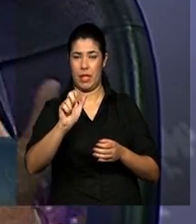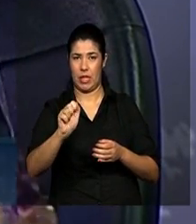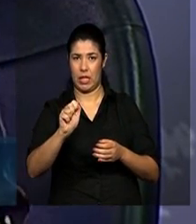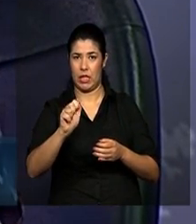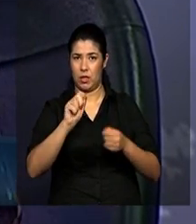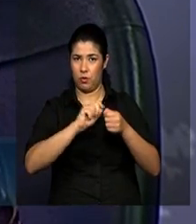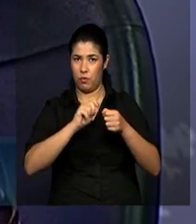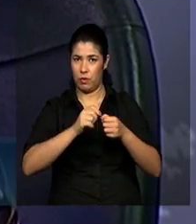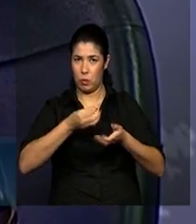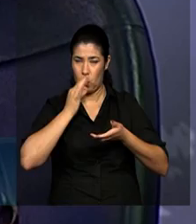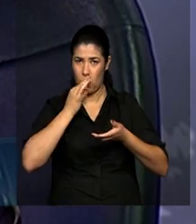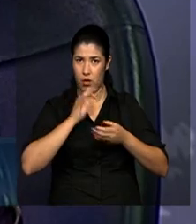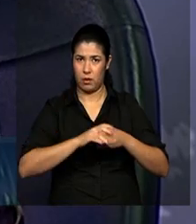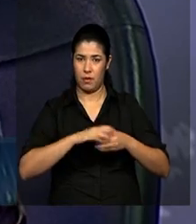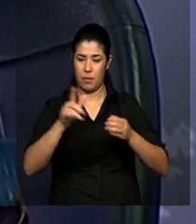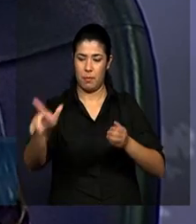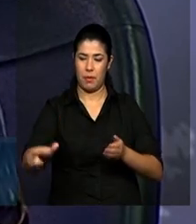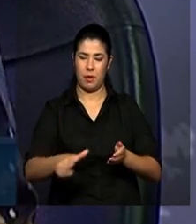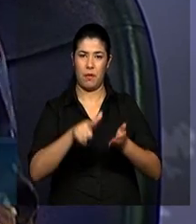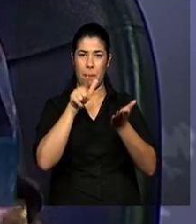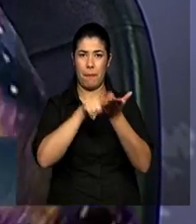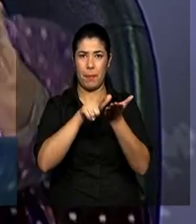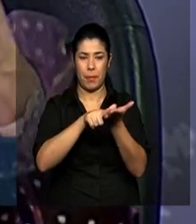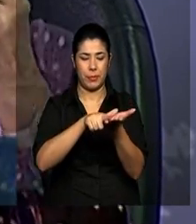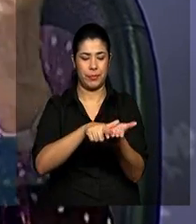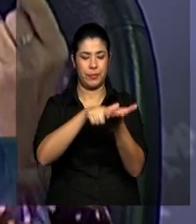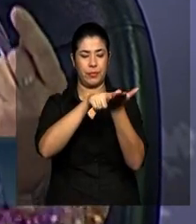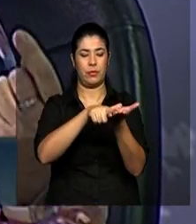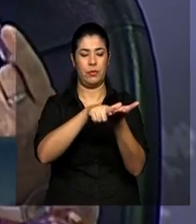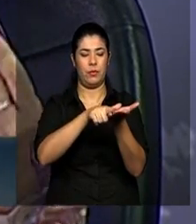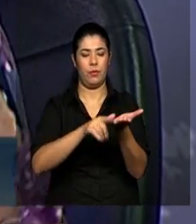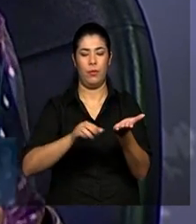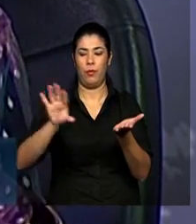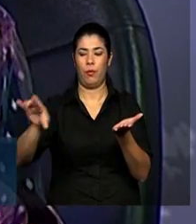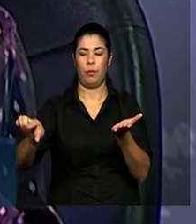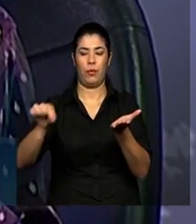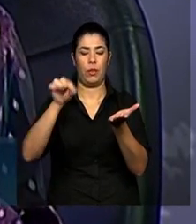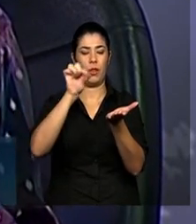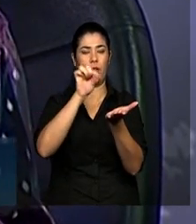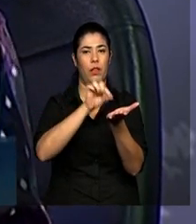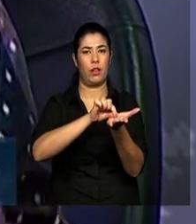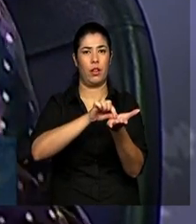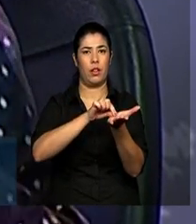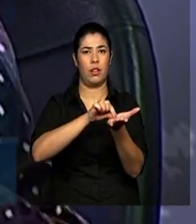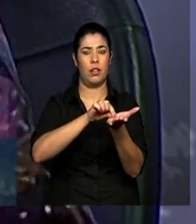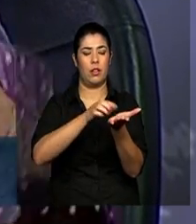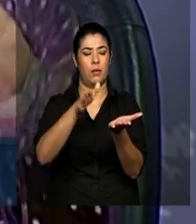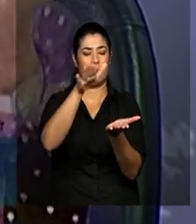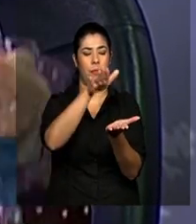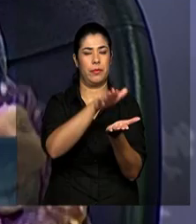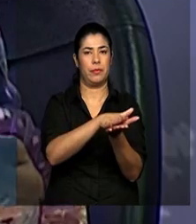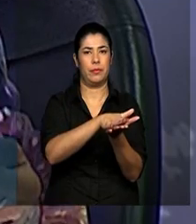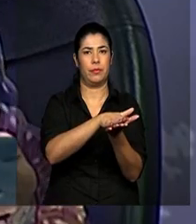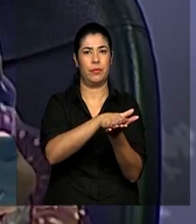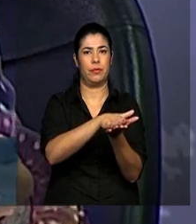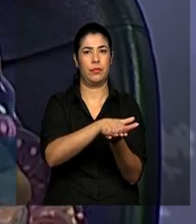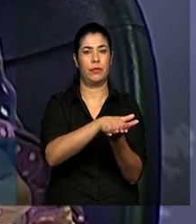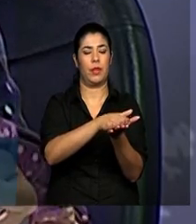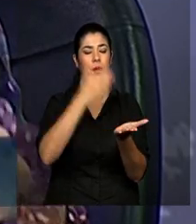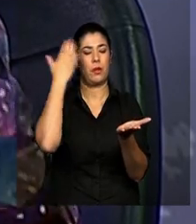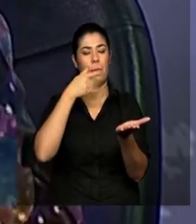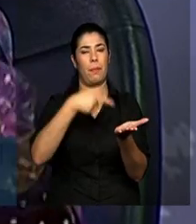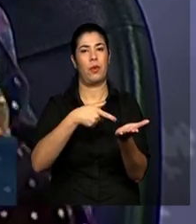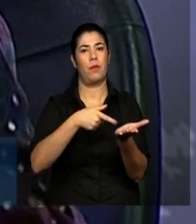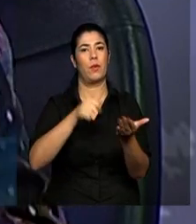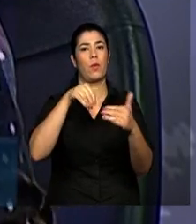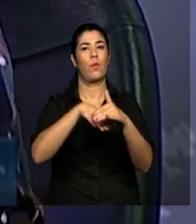A discussão era essa, né? Quantas mulheres o serviço perdeu.